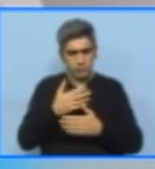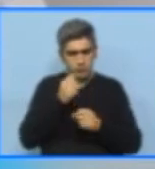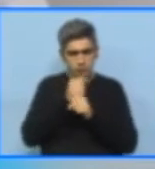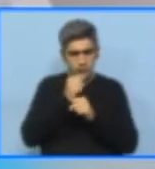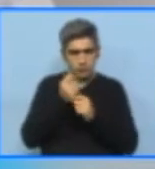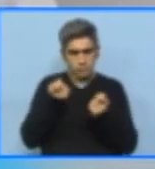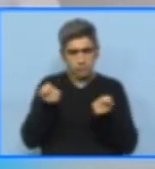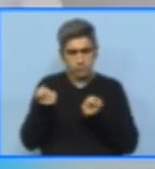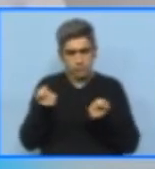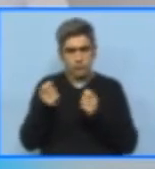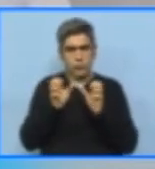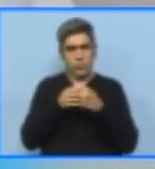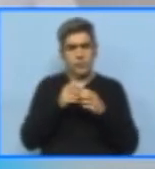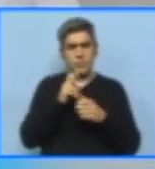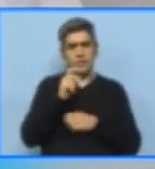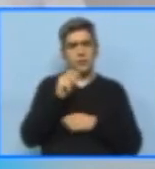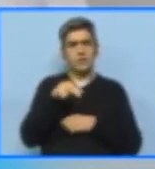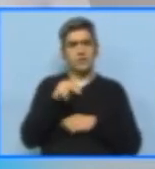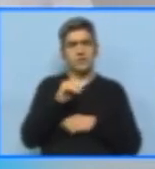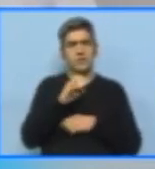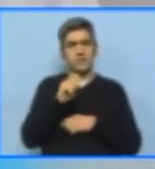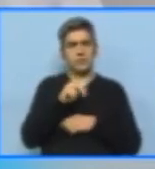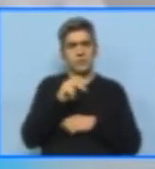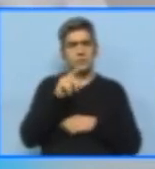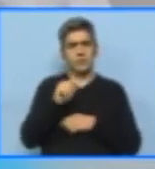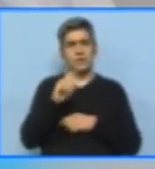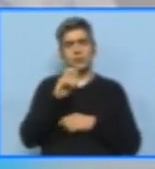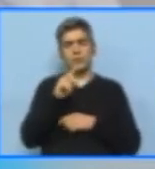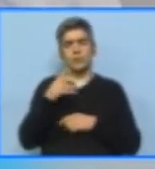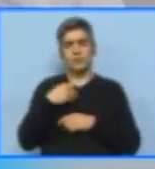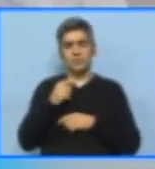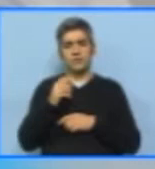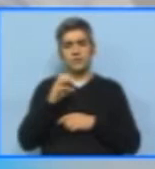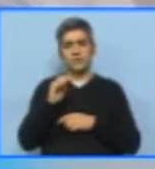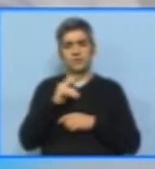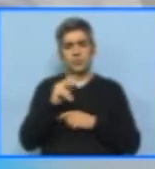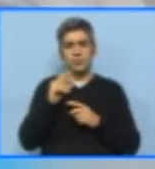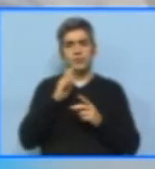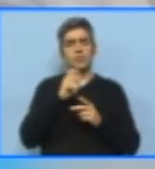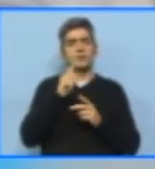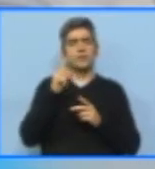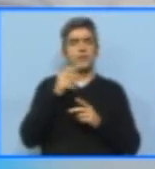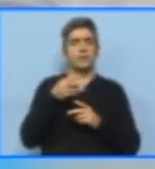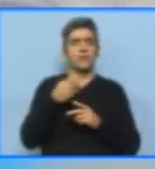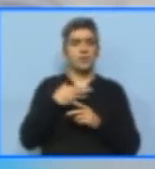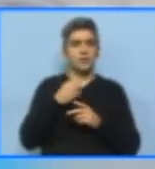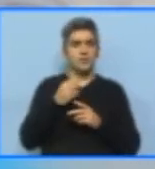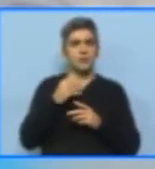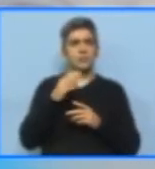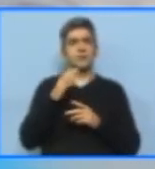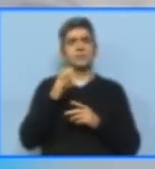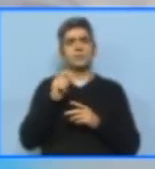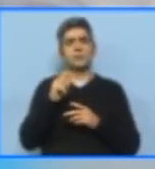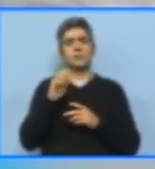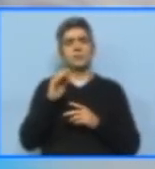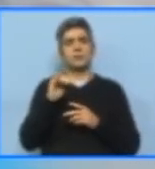na gerência do Grupo Renascença, também o Cônego João de Sousa, o Cônego José Pedro, o Monsenhor Cezinando, o Dr.